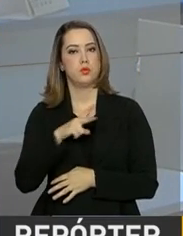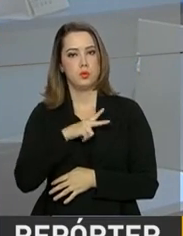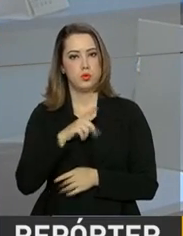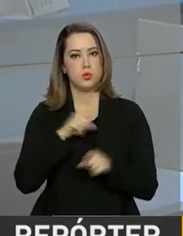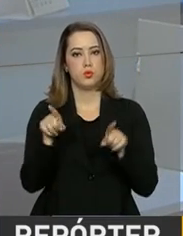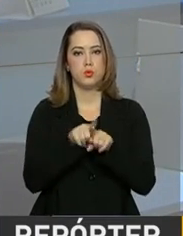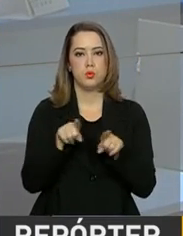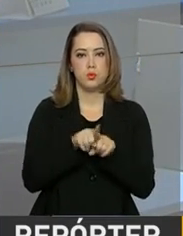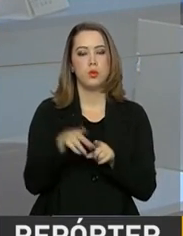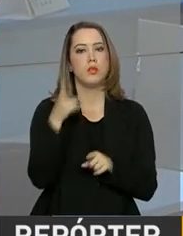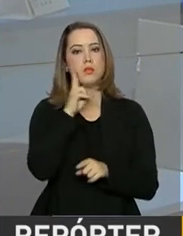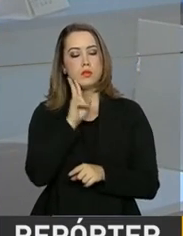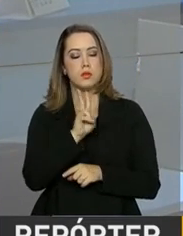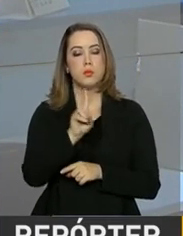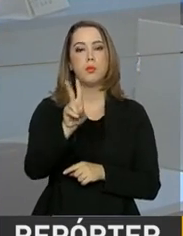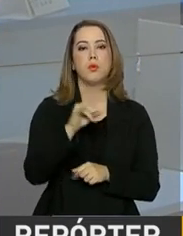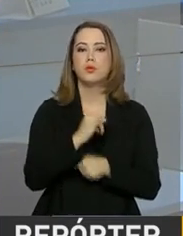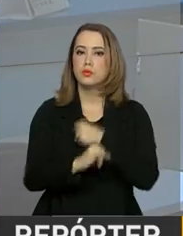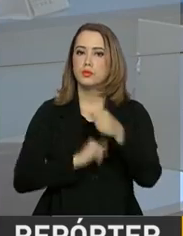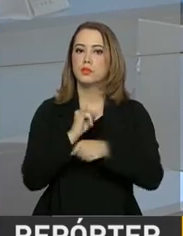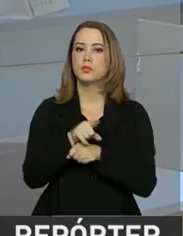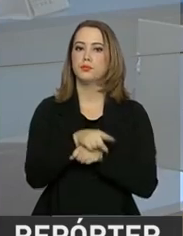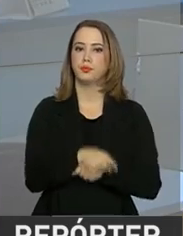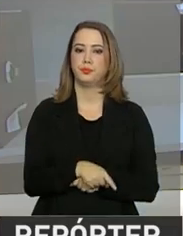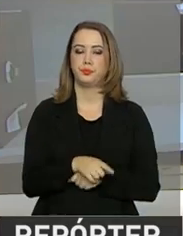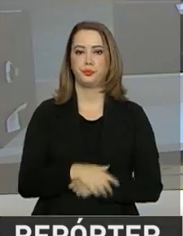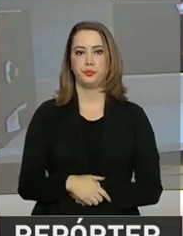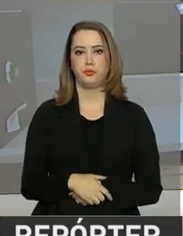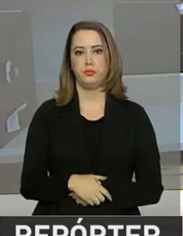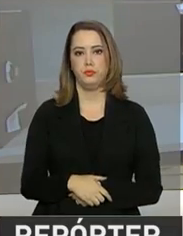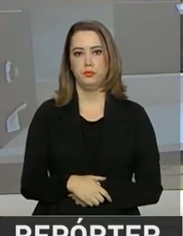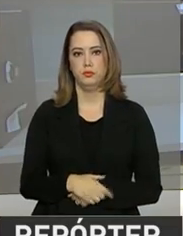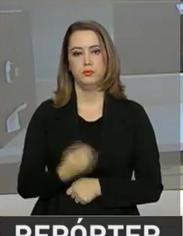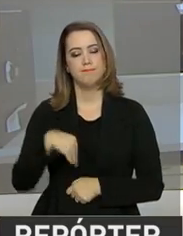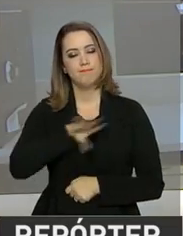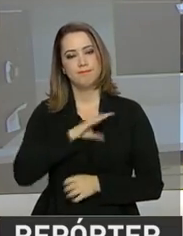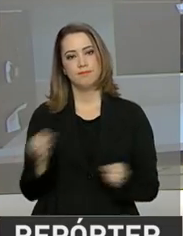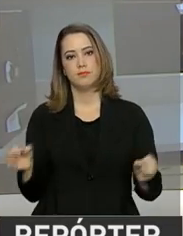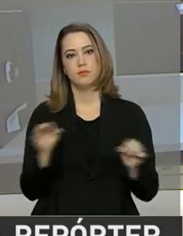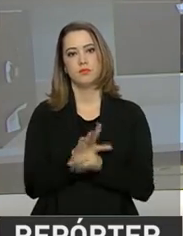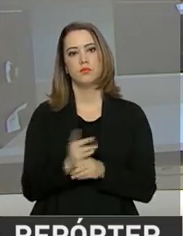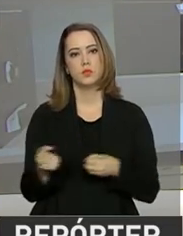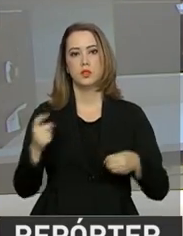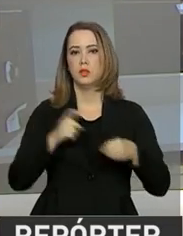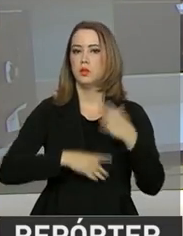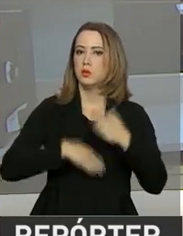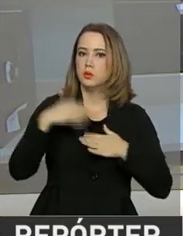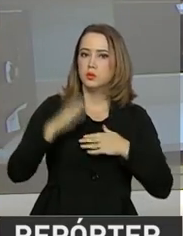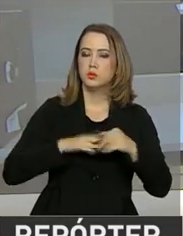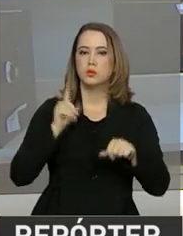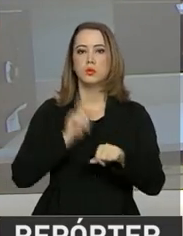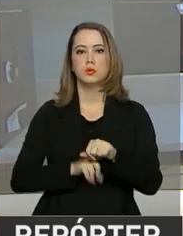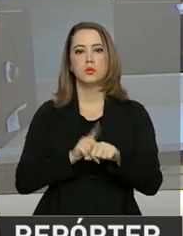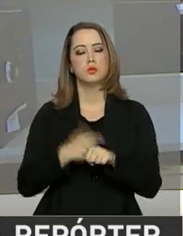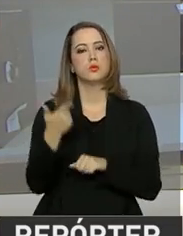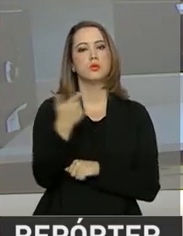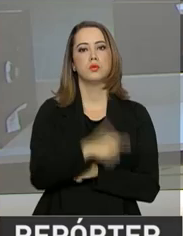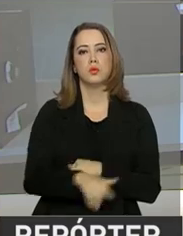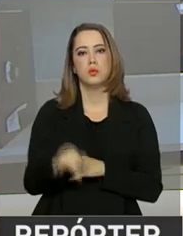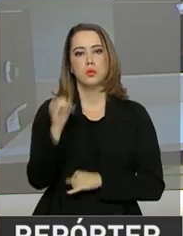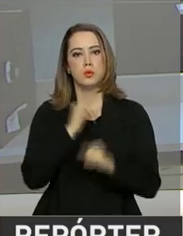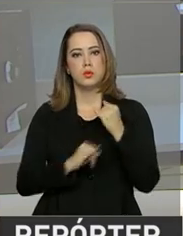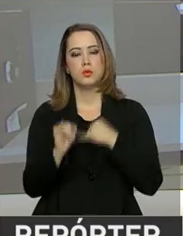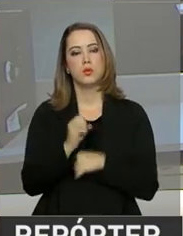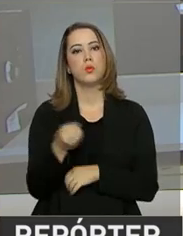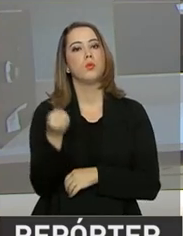programa está na página do ProUni na internet nós ficamos por aqui voltamos a qualquer momento com outras informações